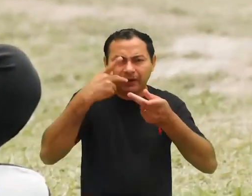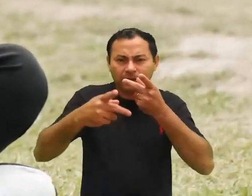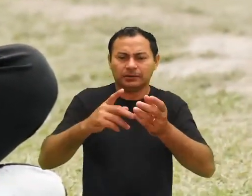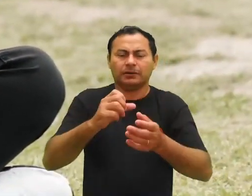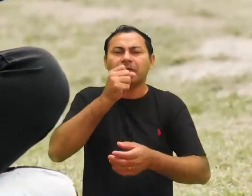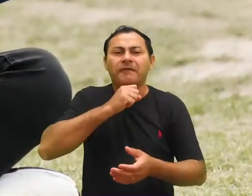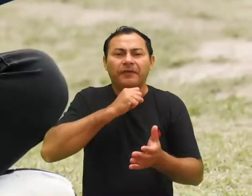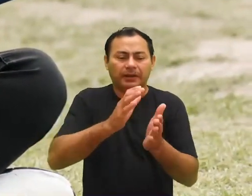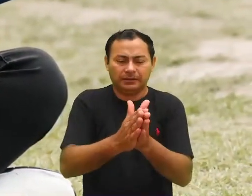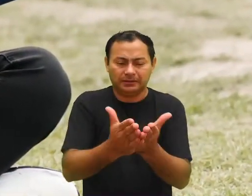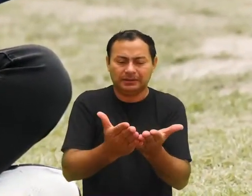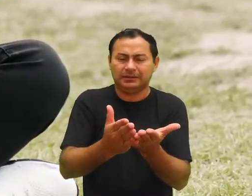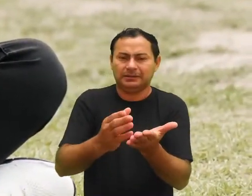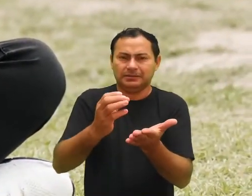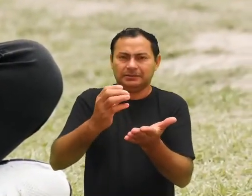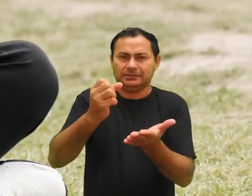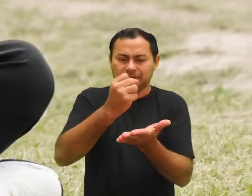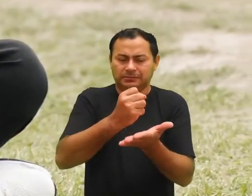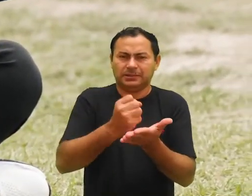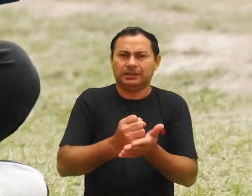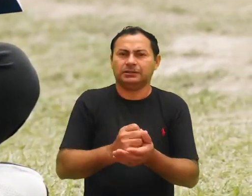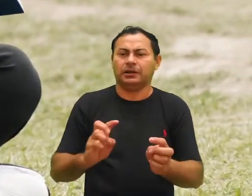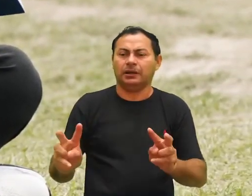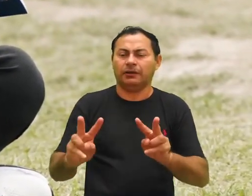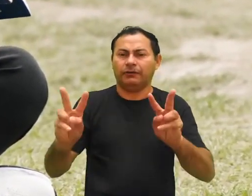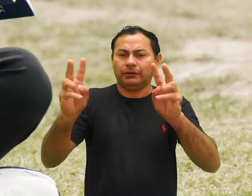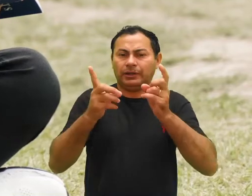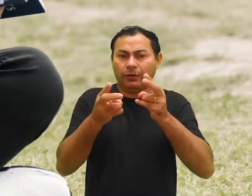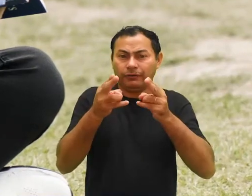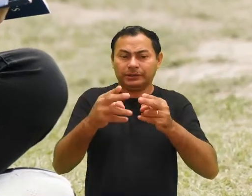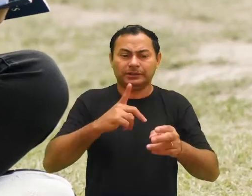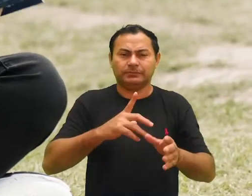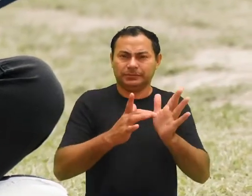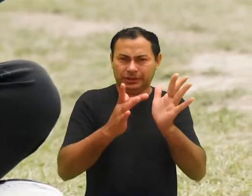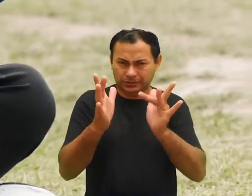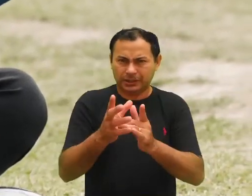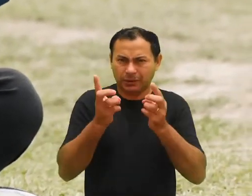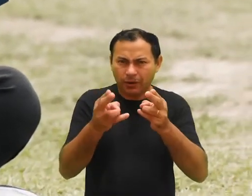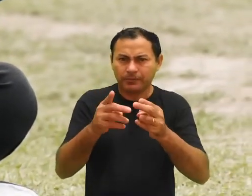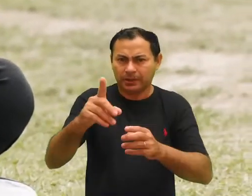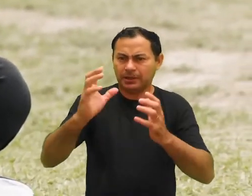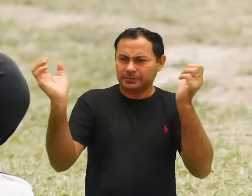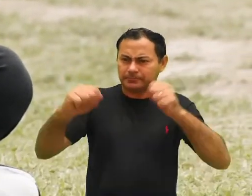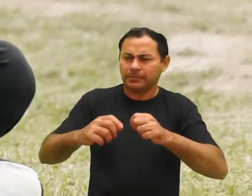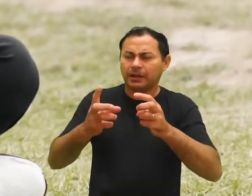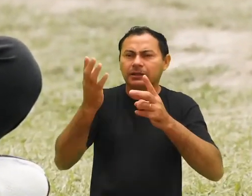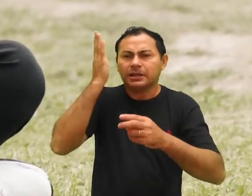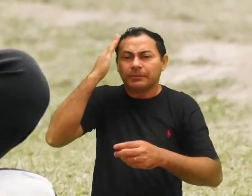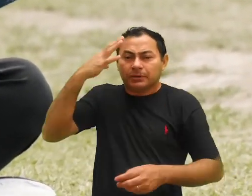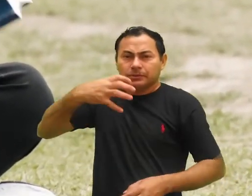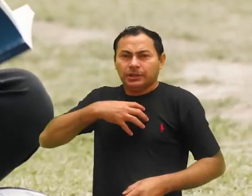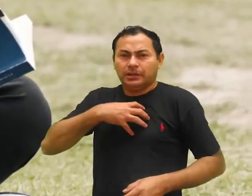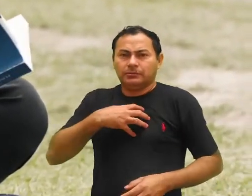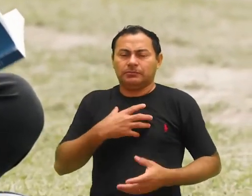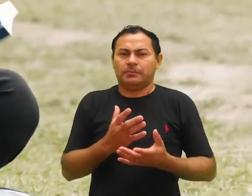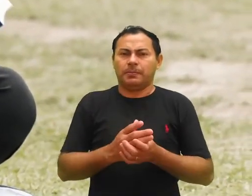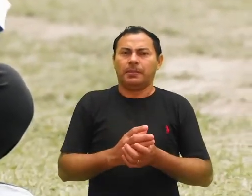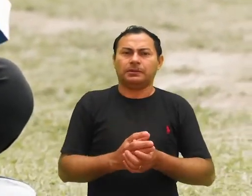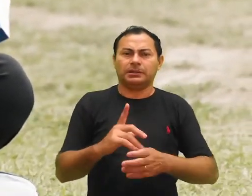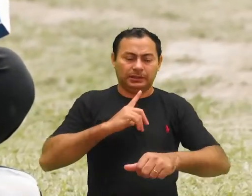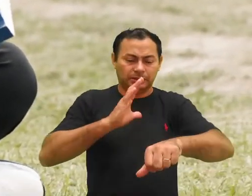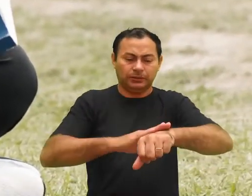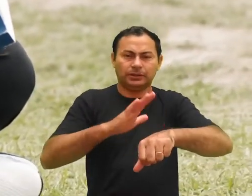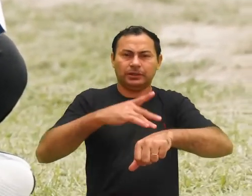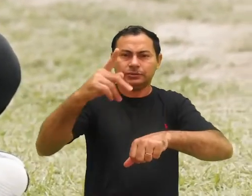Você é capaz de confessar que o Velho Testamento tem o mesmo valor para você que tinha para Jesus? Você seria capaz de determinar pela maneira